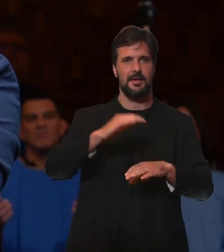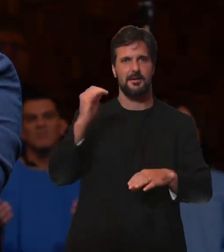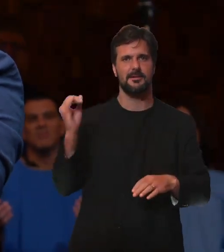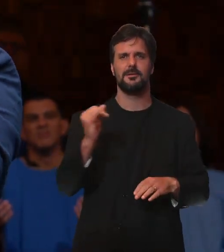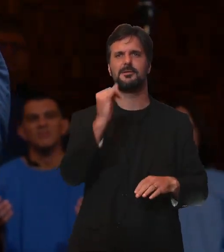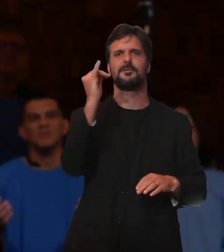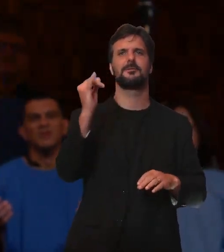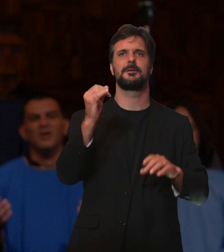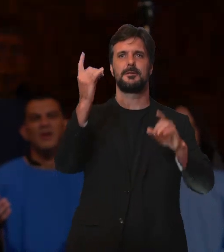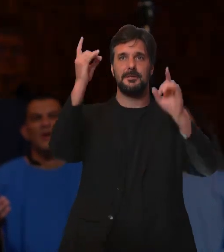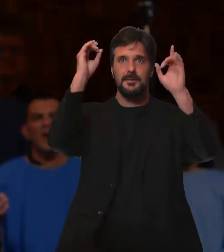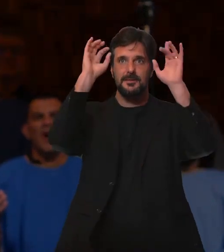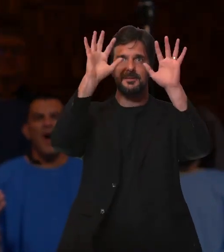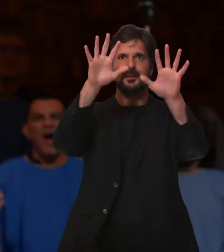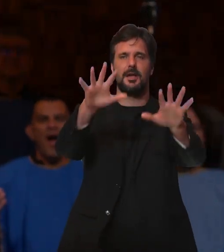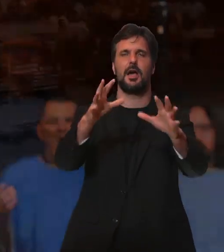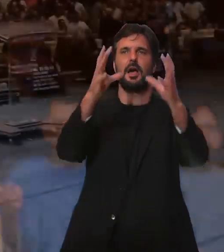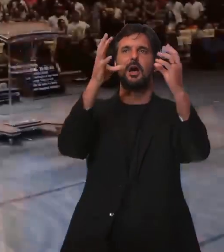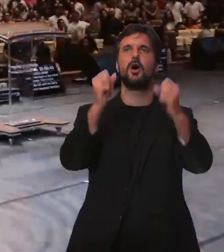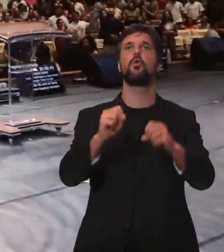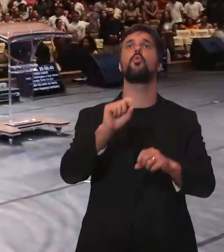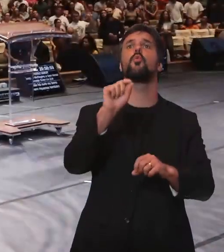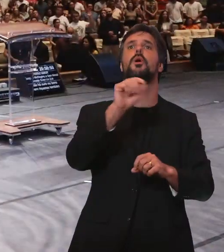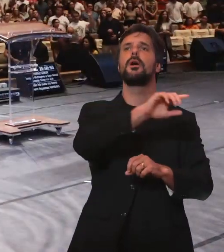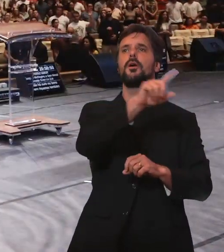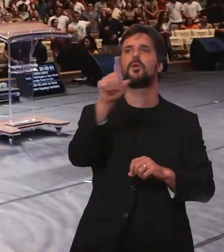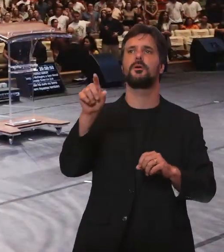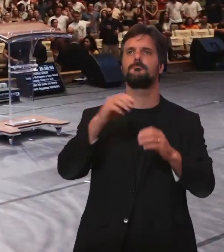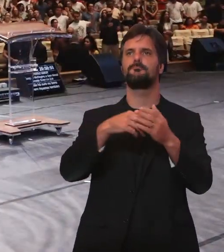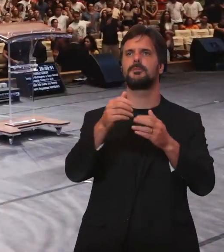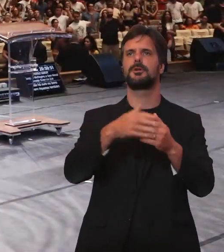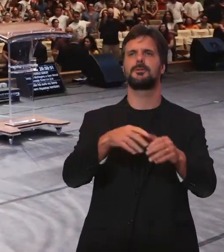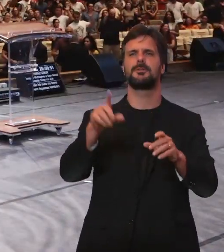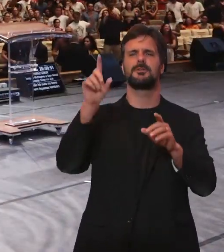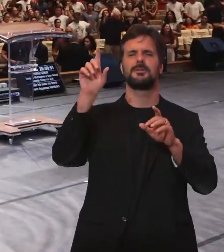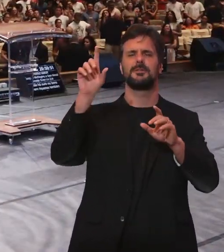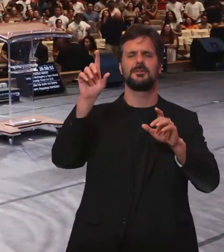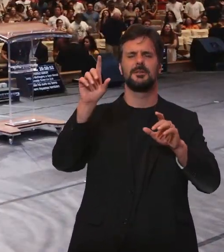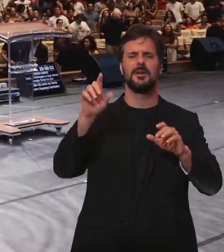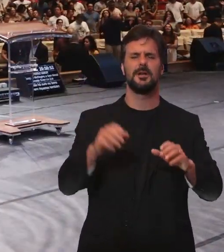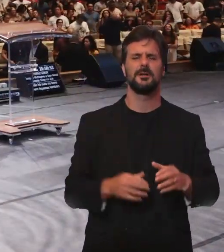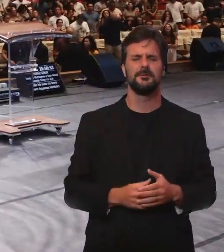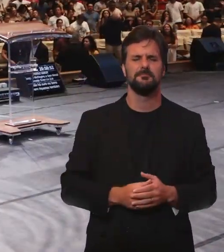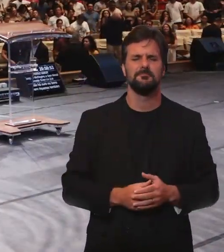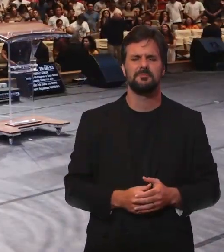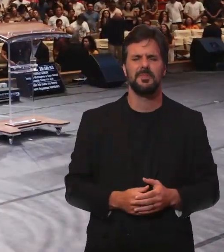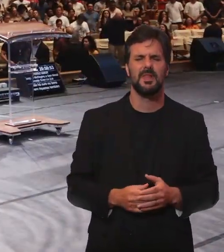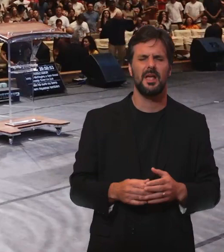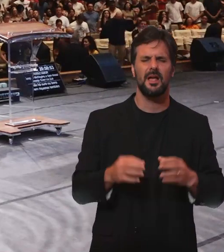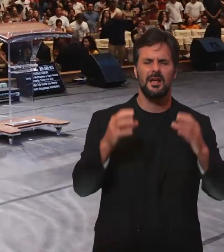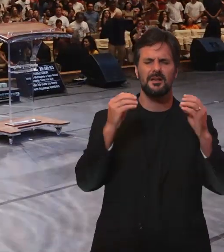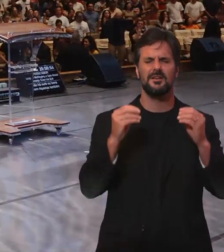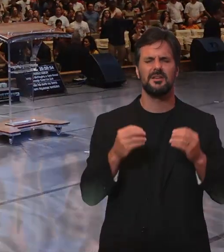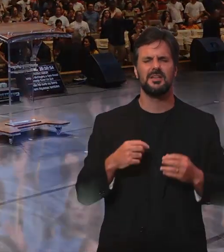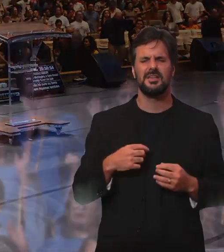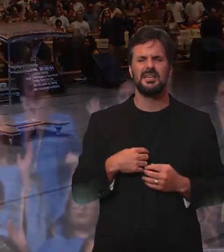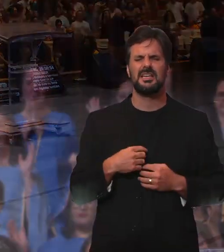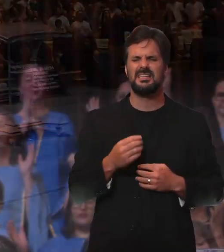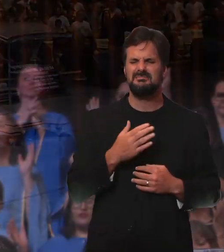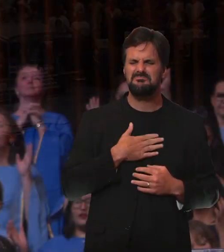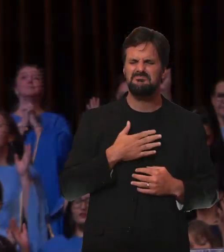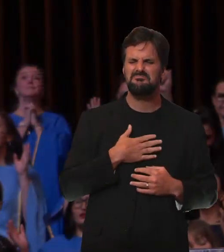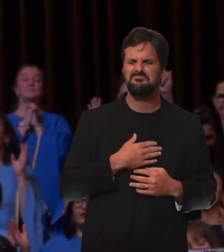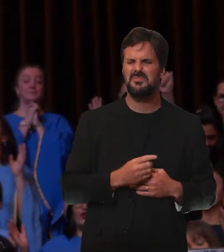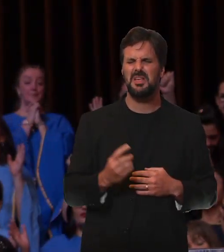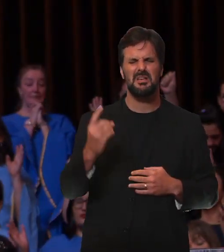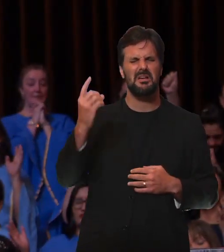vai te abençoar. Quem quer agarrar a palavra de Deus aqui? Feche seus olhos e fale assim: Deus, eu amo a tua